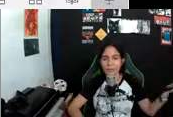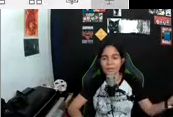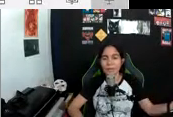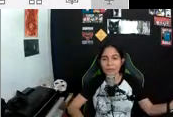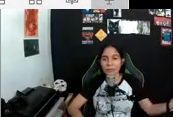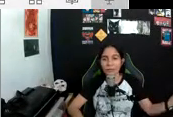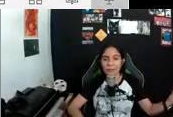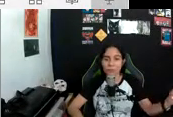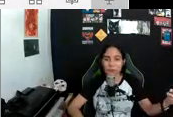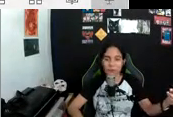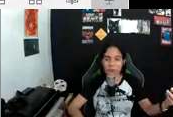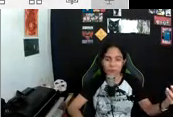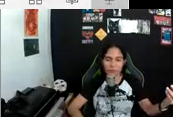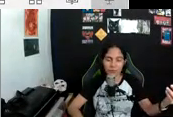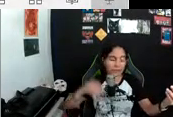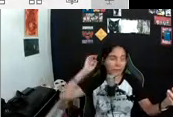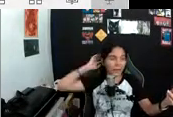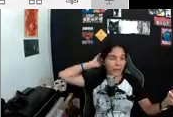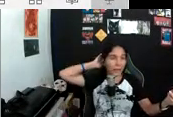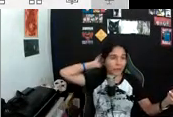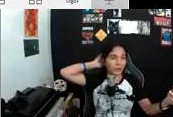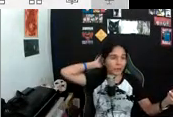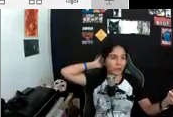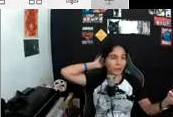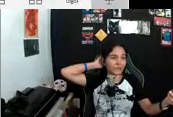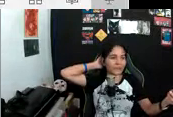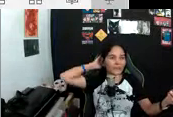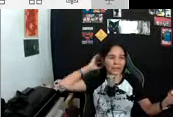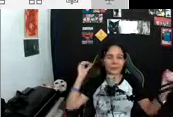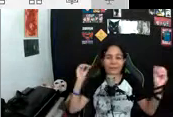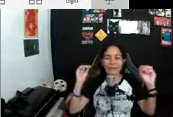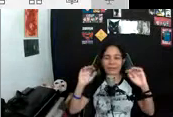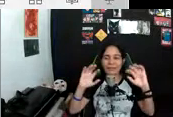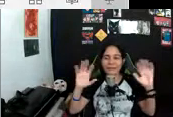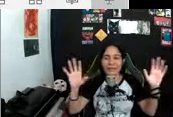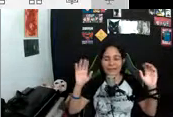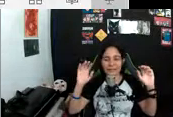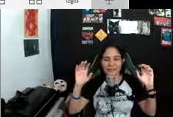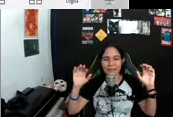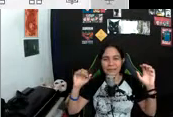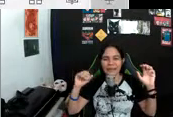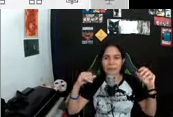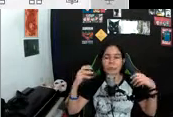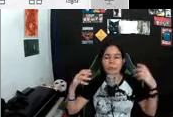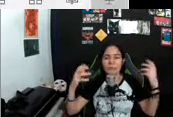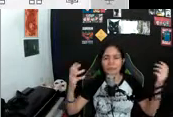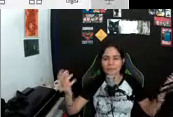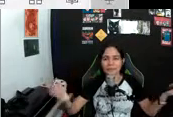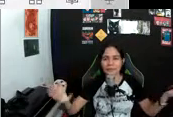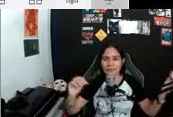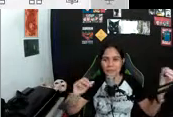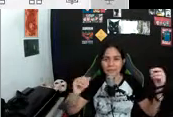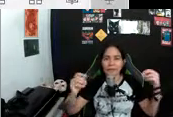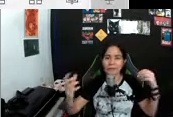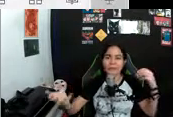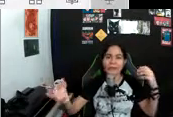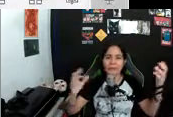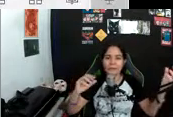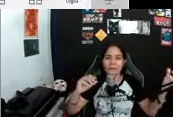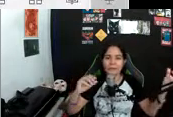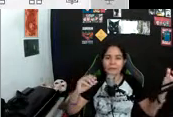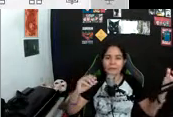assim também existem com outras profissões. Só para citar uma que é bem drástica, assim, o quanto que é necessário se